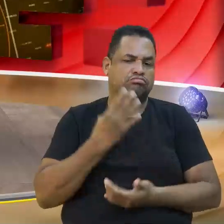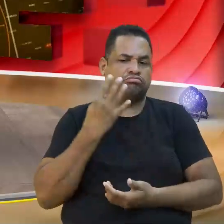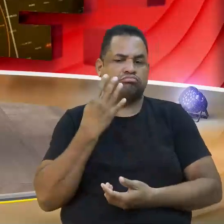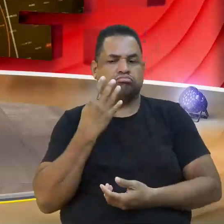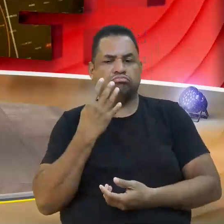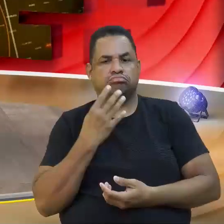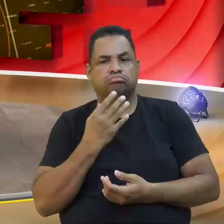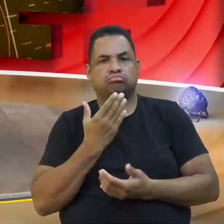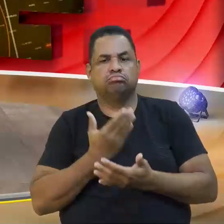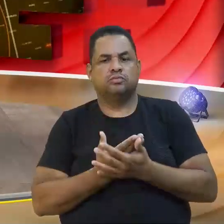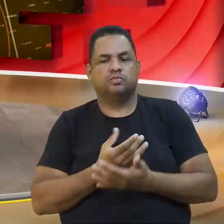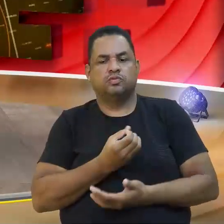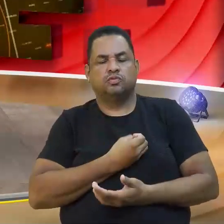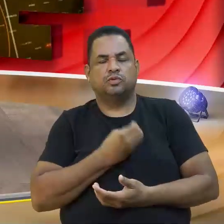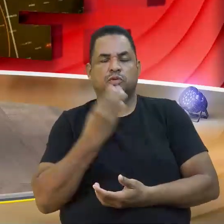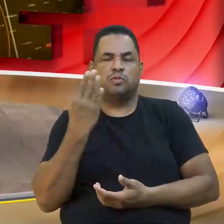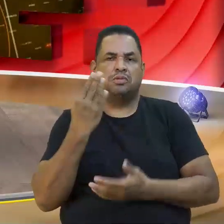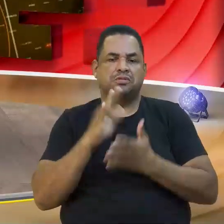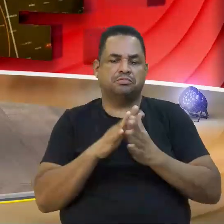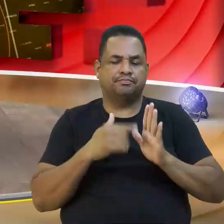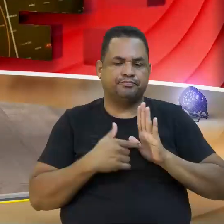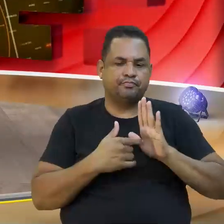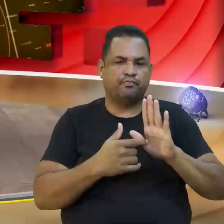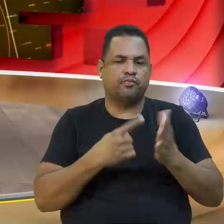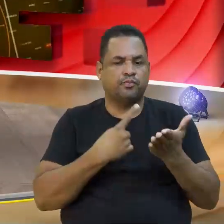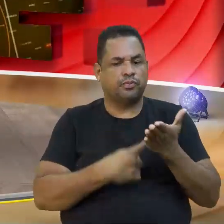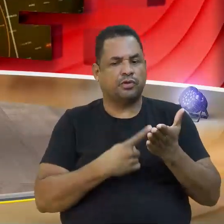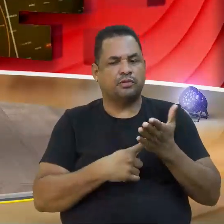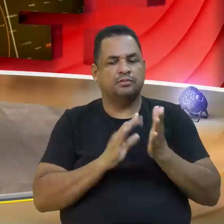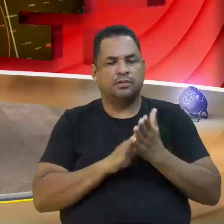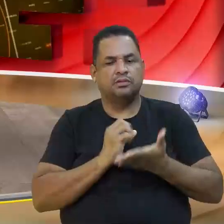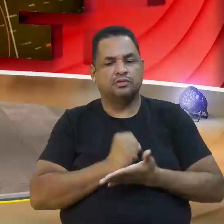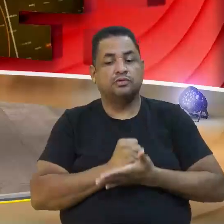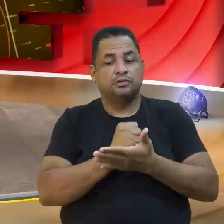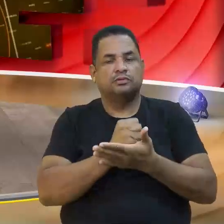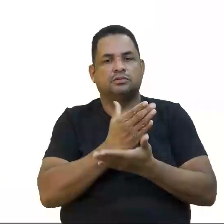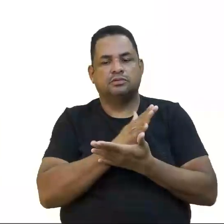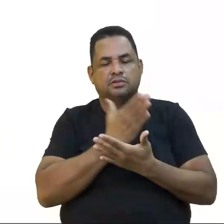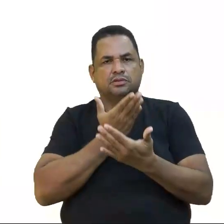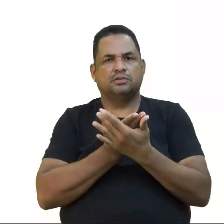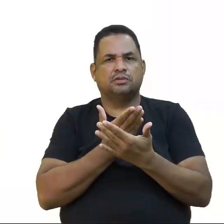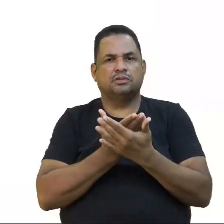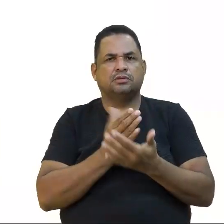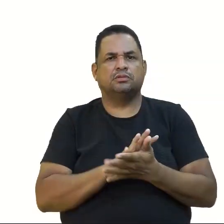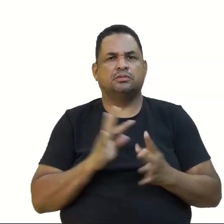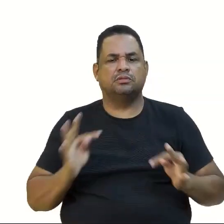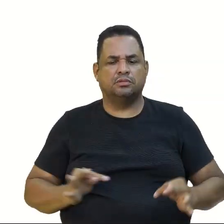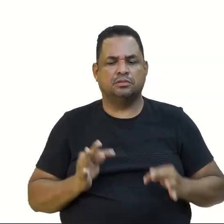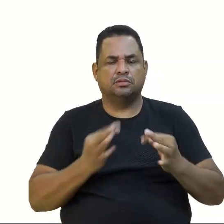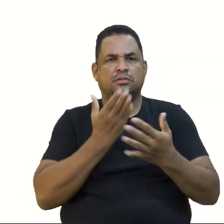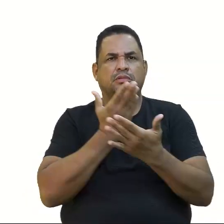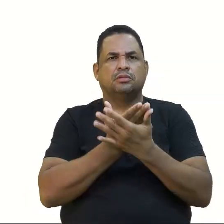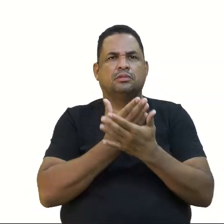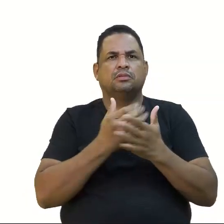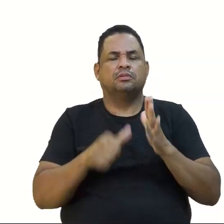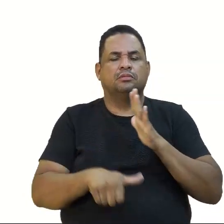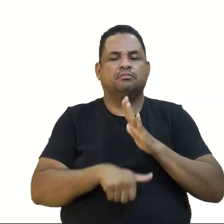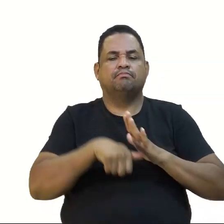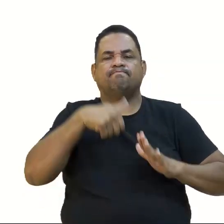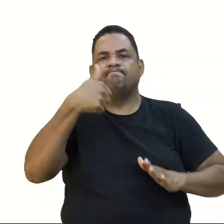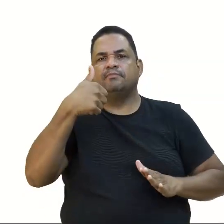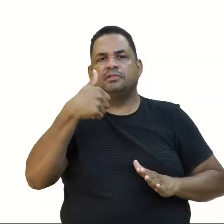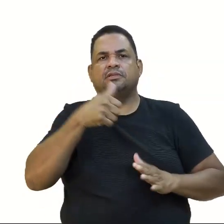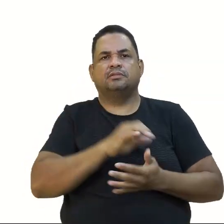alguns aqui combinados e para auxiliar você a estudar, tá? Vamos lá então? Técnicas de estudo, primeiro a gente precisa de